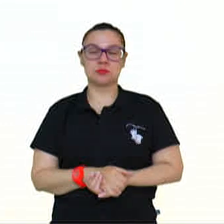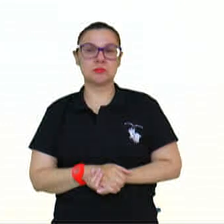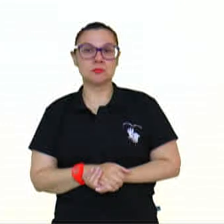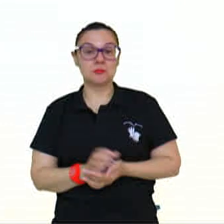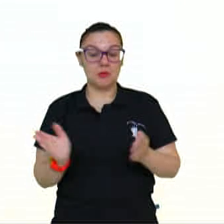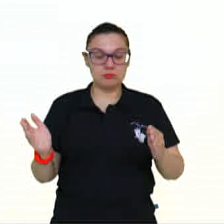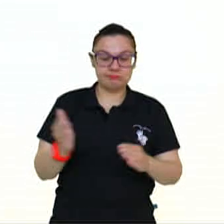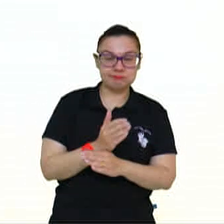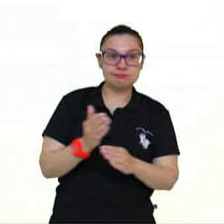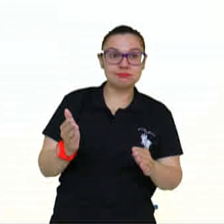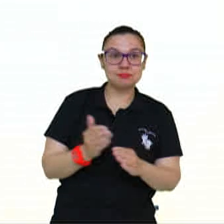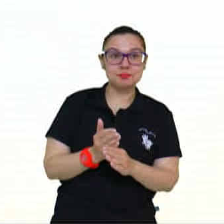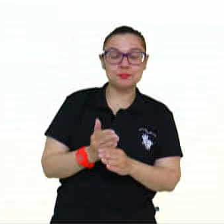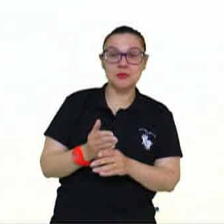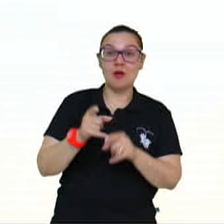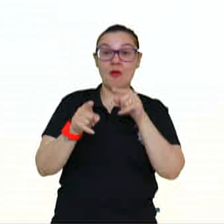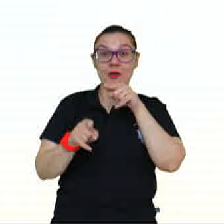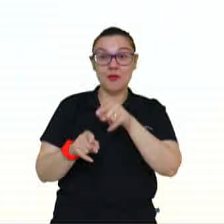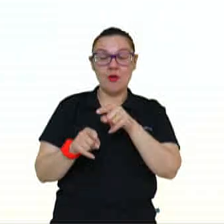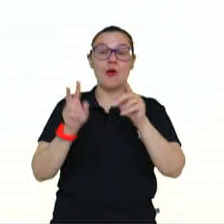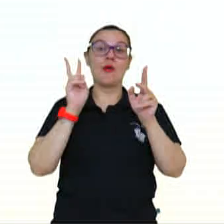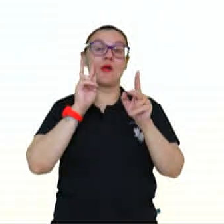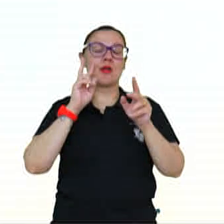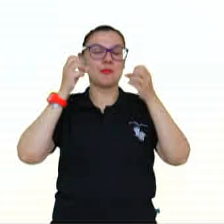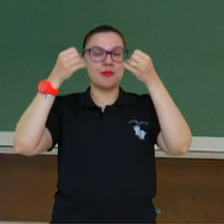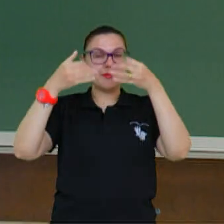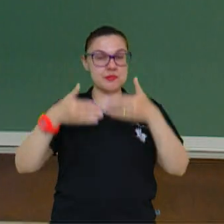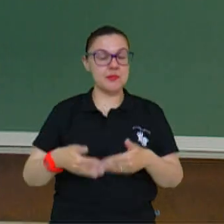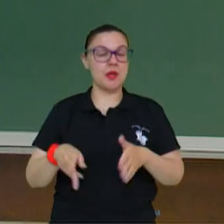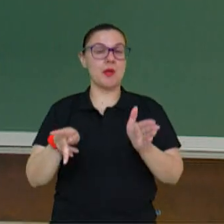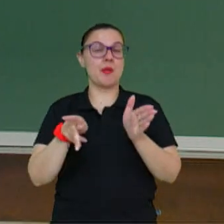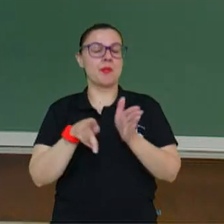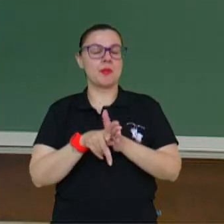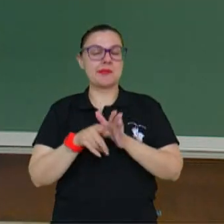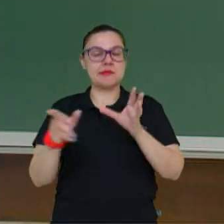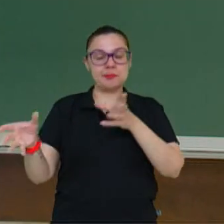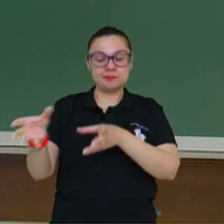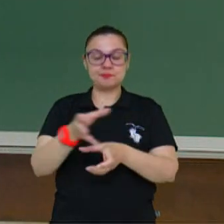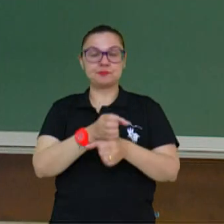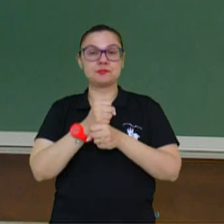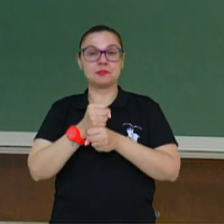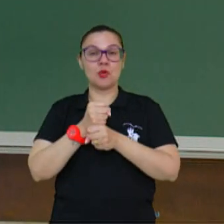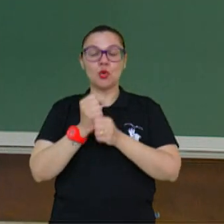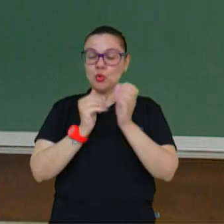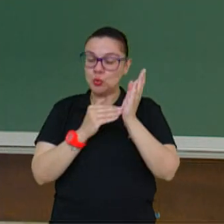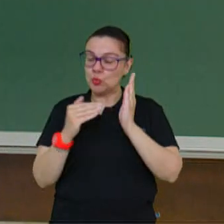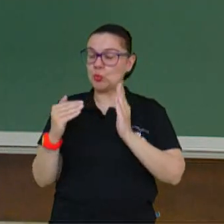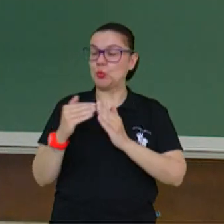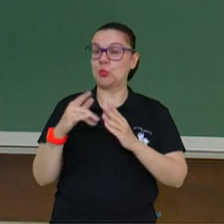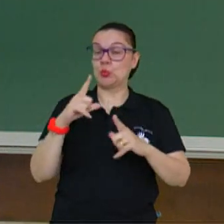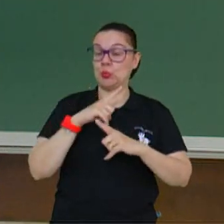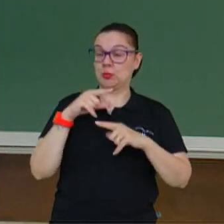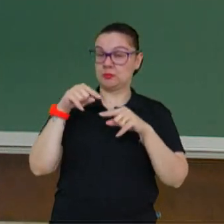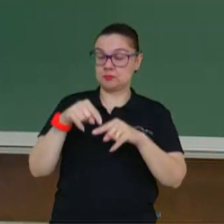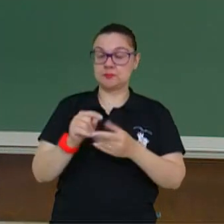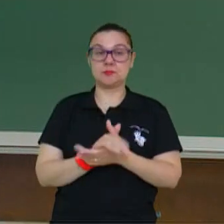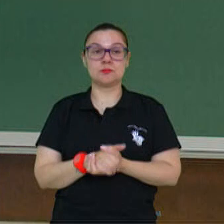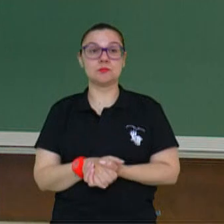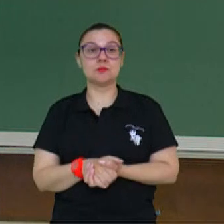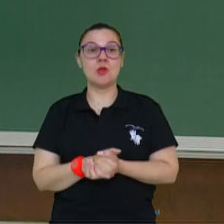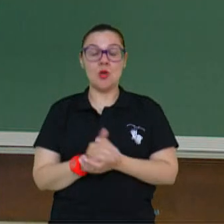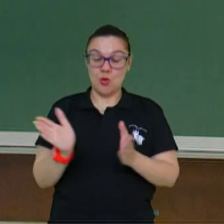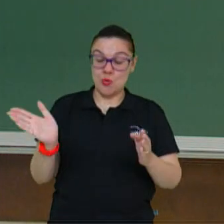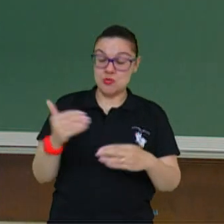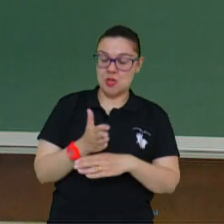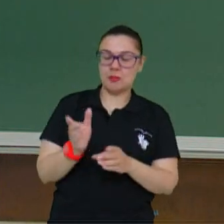labirinto dos manuais. Lembre-se que eu falei para vocês, se apeguem, quando vocês estiverem analisando um texto, se apeguem a tudo que foi dito ali. O